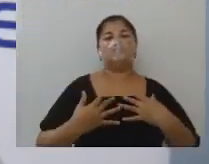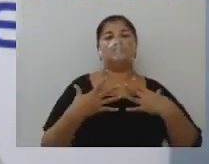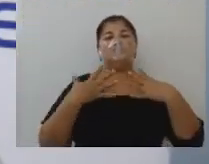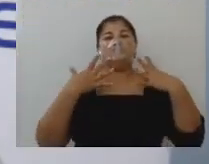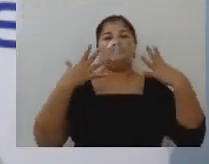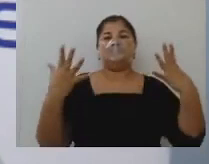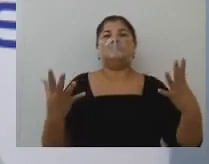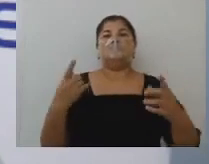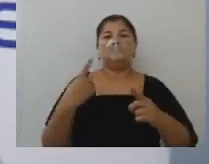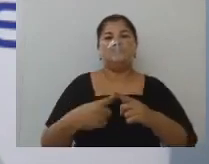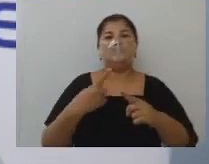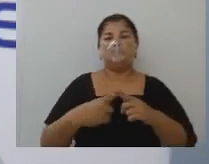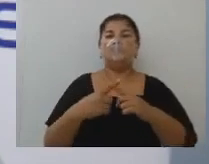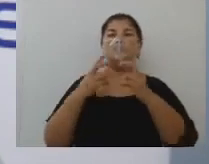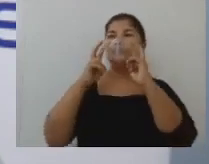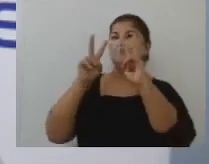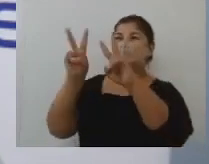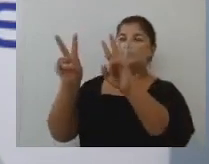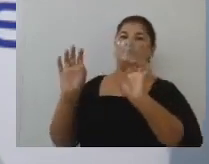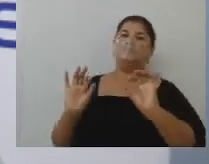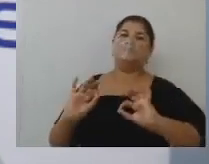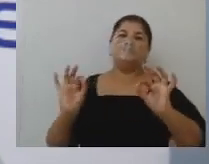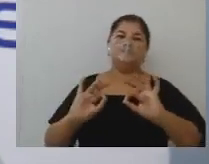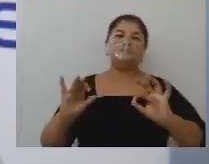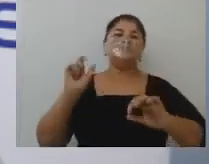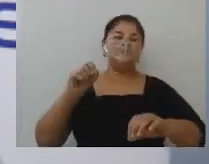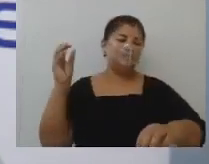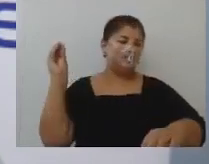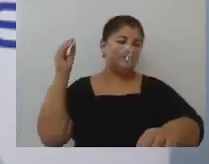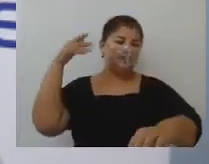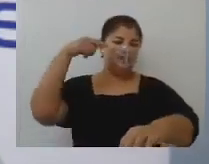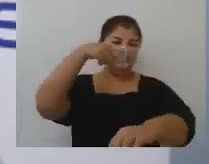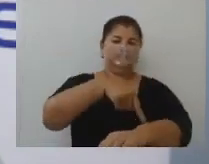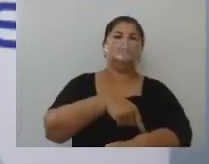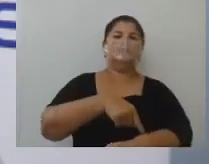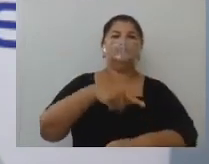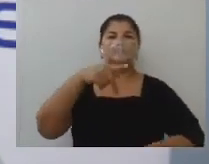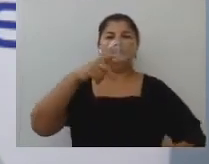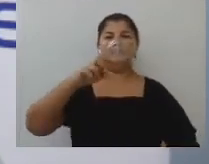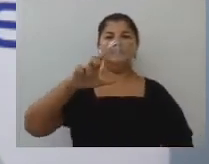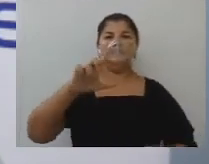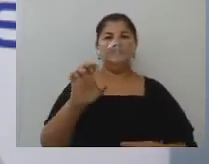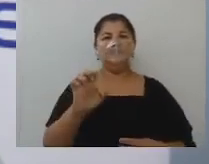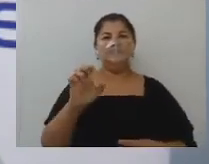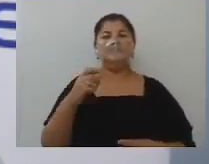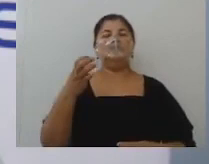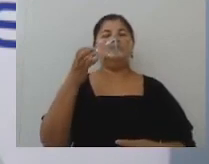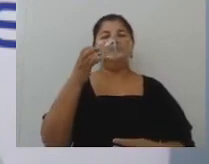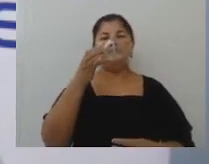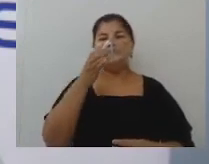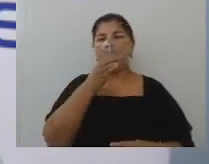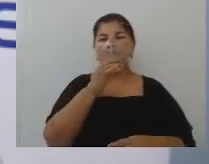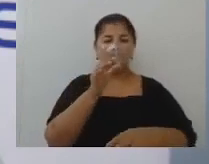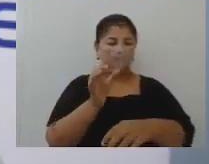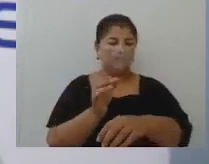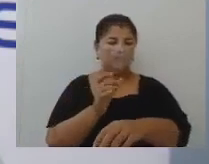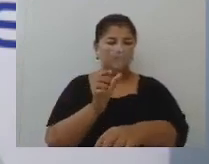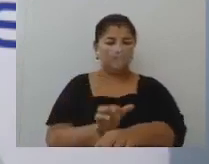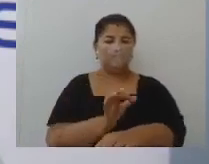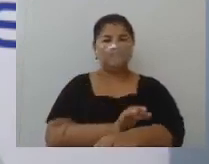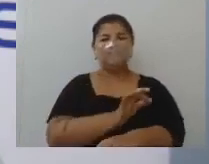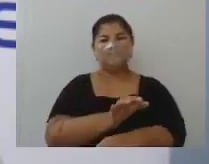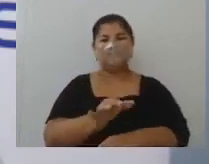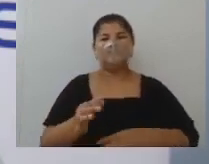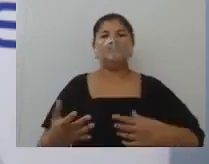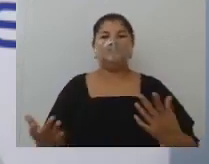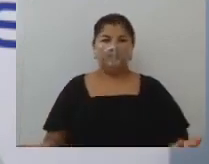do espectro visível. Mas ele consegue penetrar na sua pele. E aí vai causar aquela queimadura. Só que o papo hoje não é de